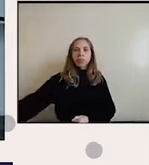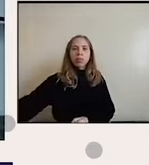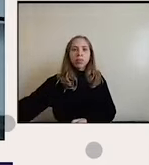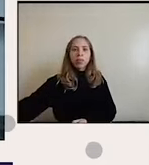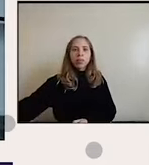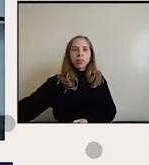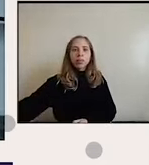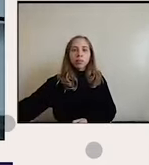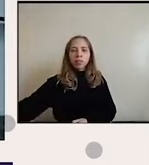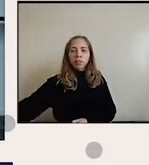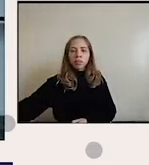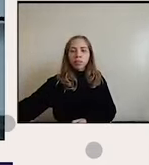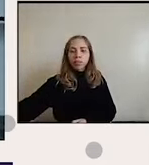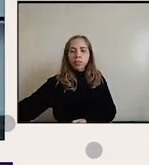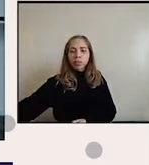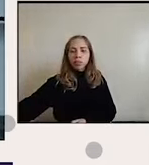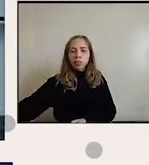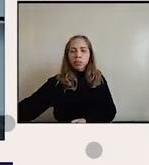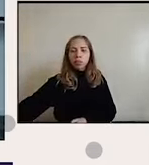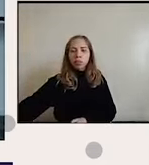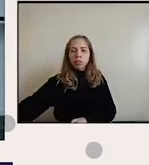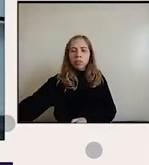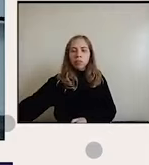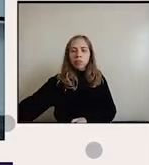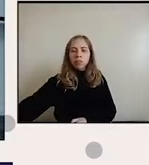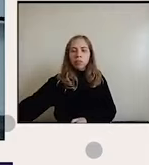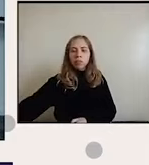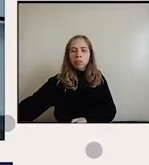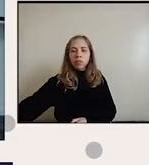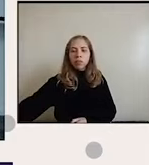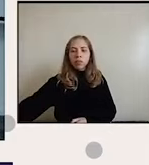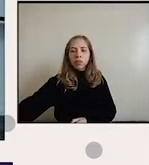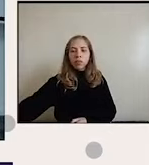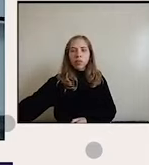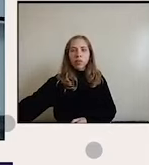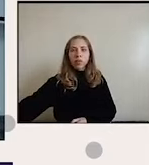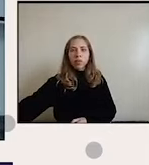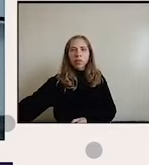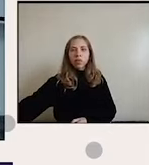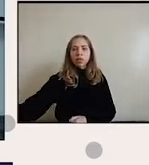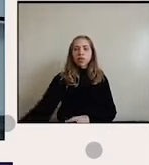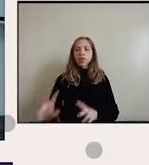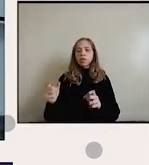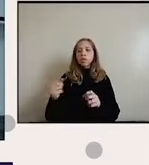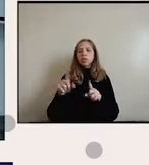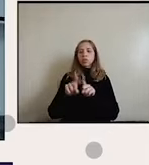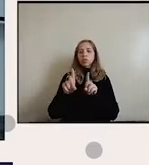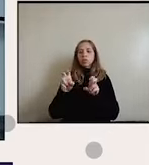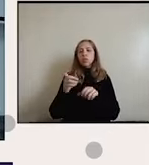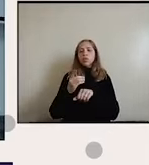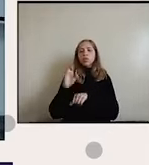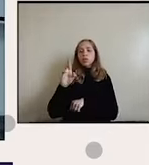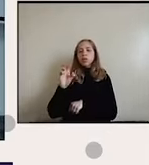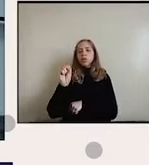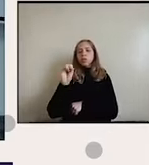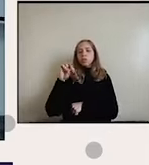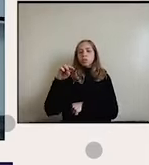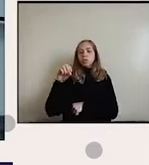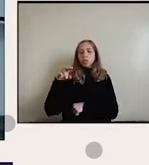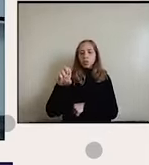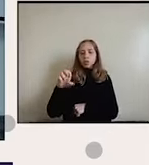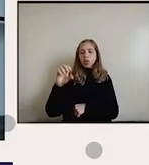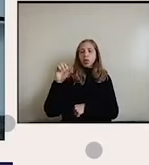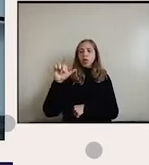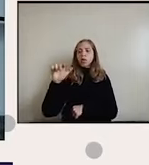E também gostaria de chamar a doutora Simone Oliveira Teixeira, que